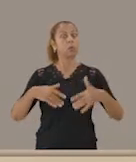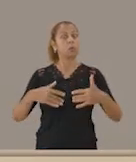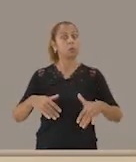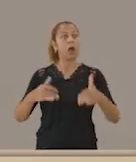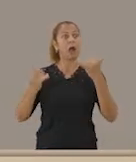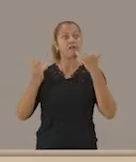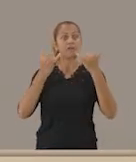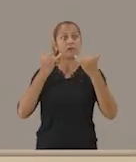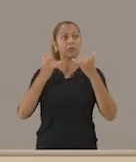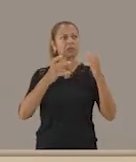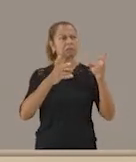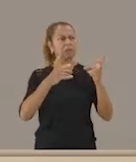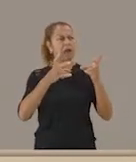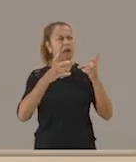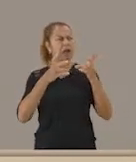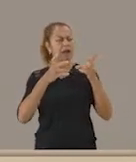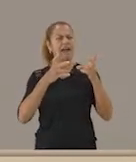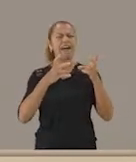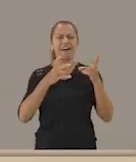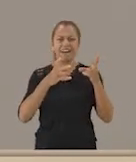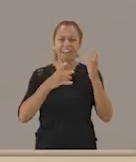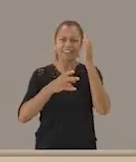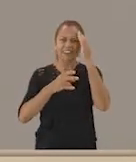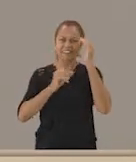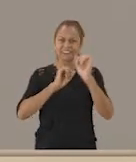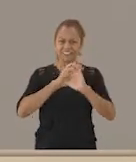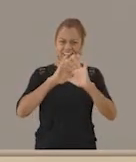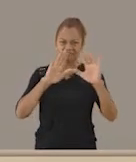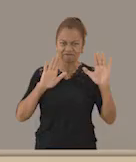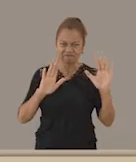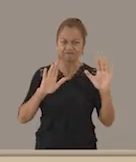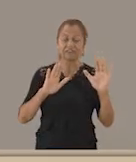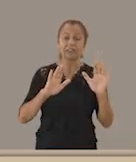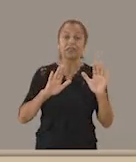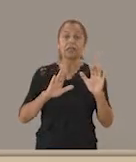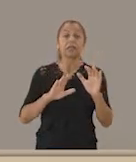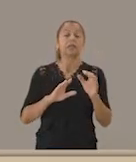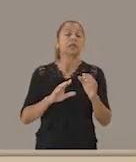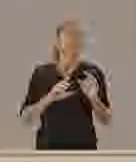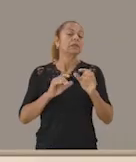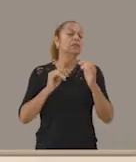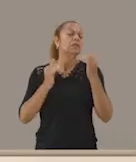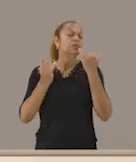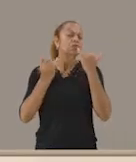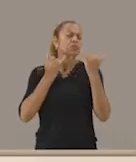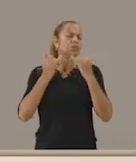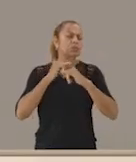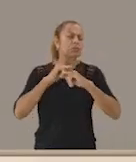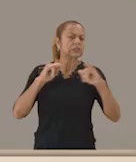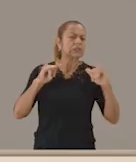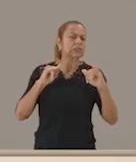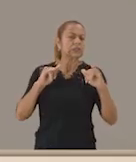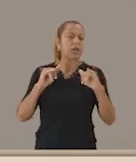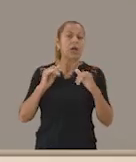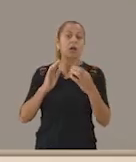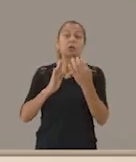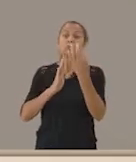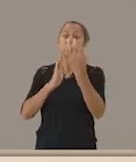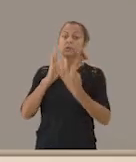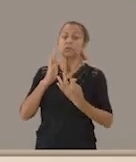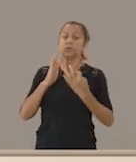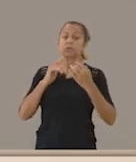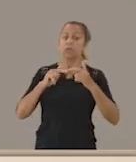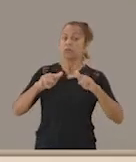informações e inferências contidas. Notícia é um texto em linguagem verbal, formada